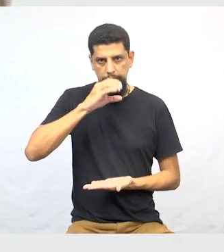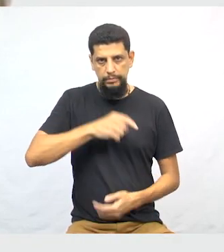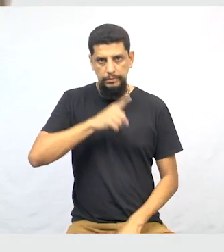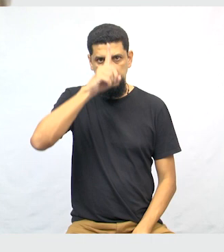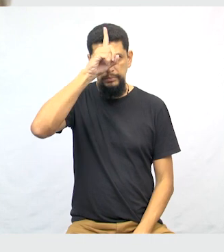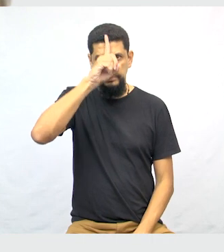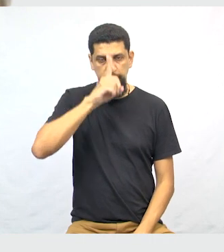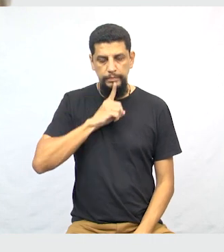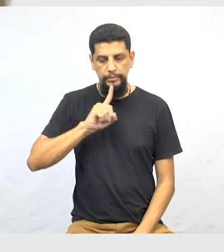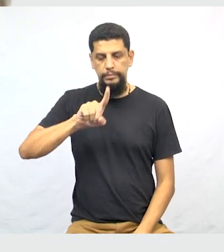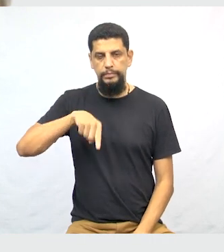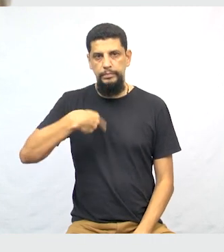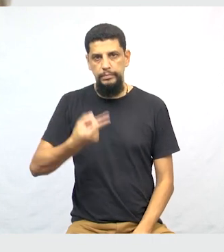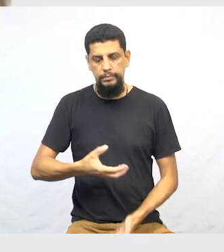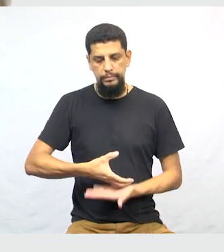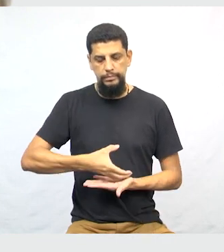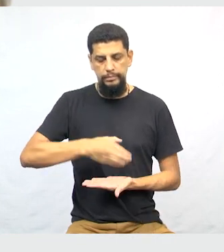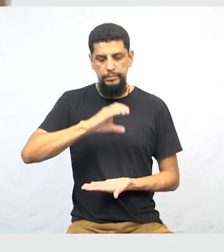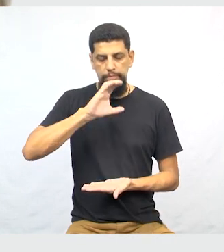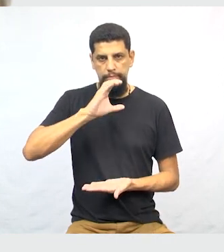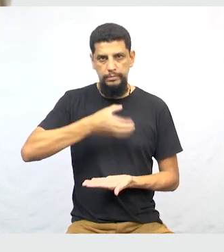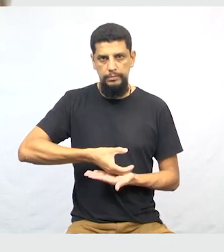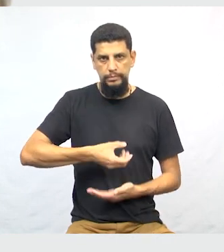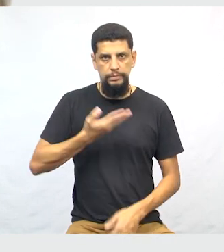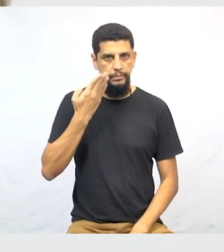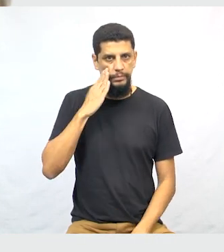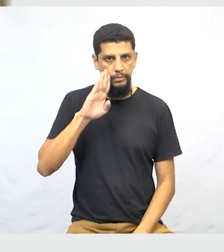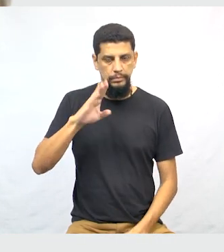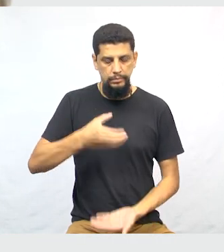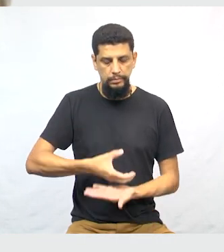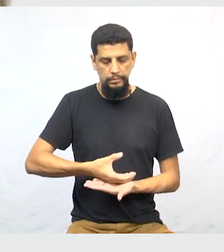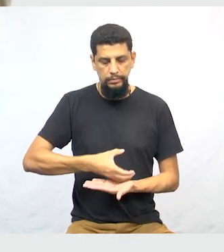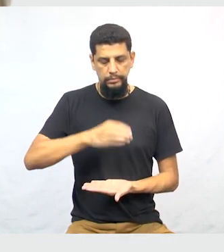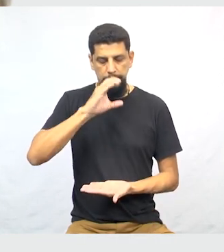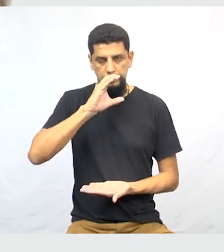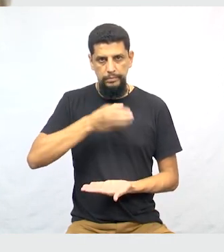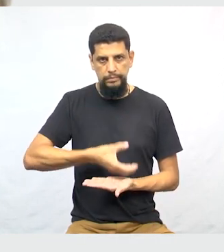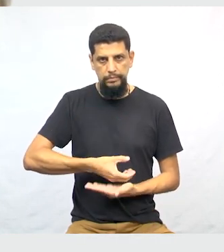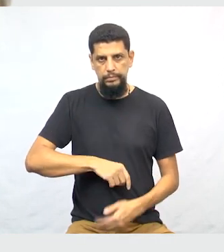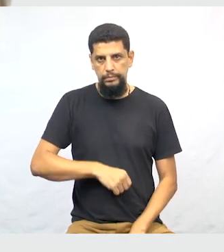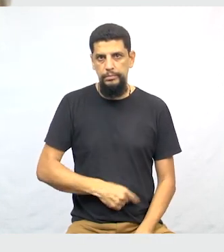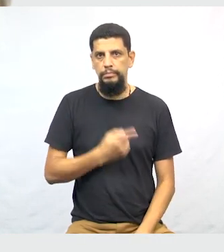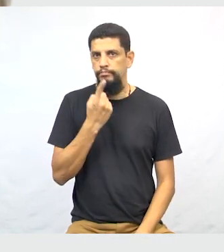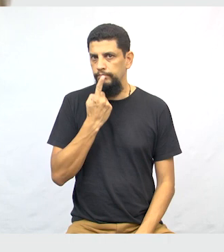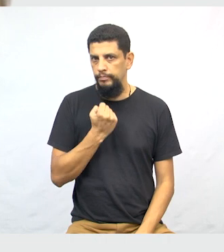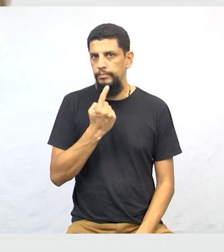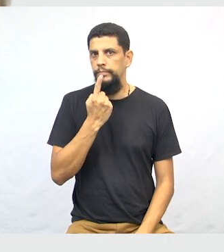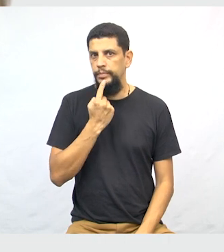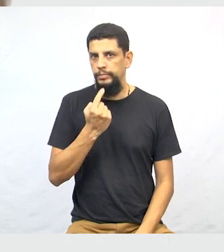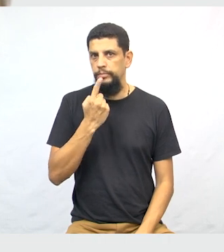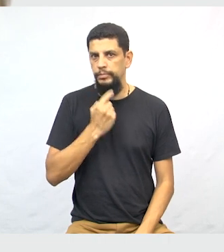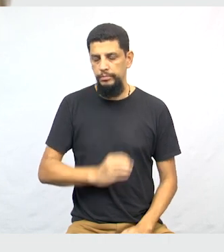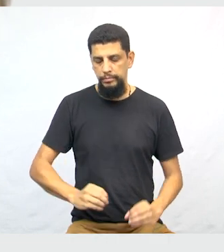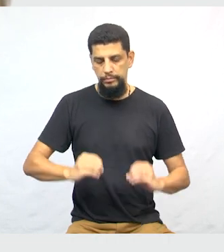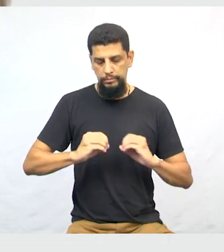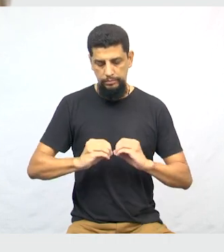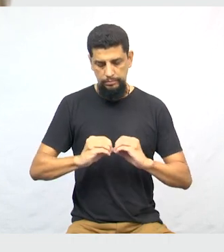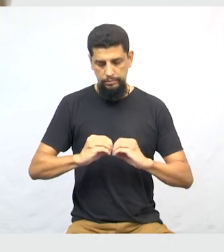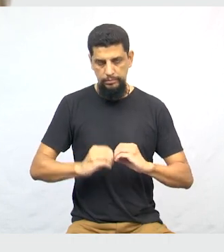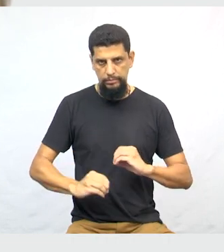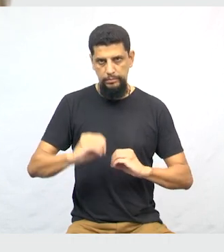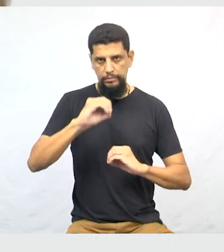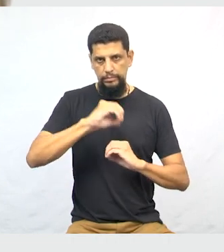bolinha amarela. Depois o copinho com a bolinha azul. E em cima o copinho com a bolinha